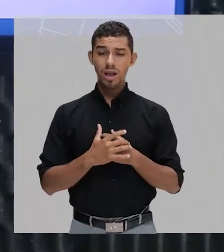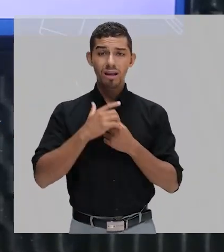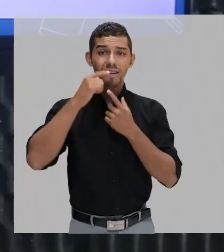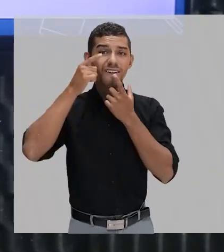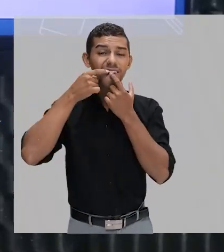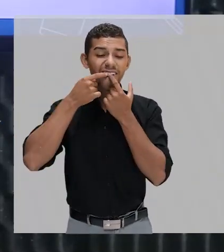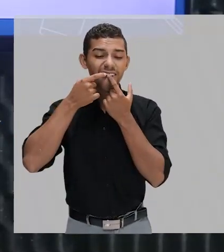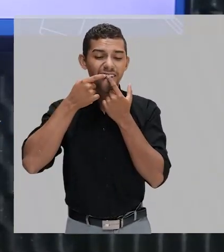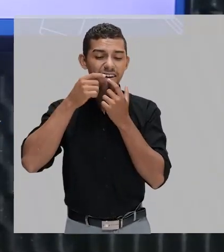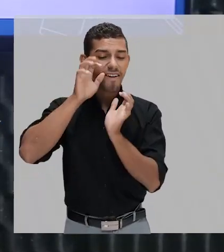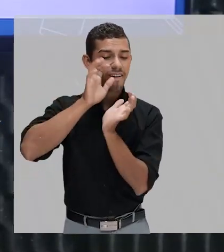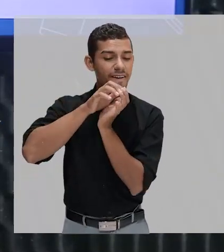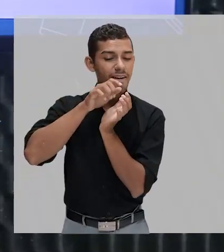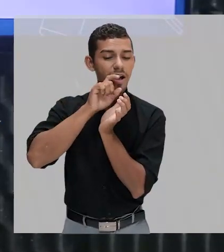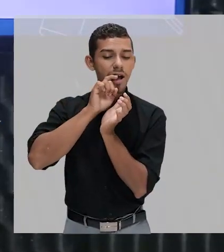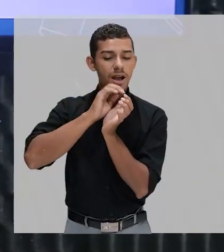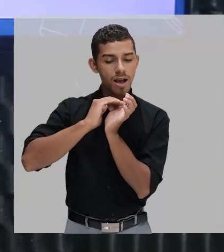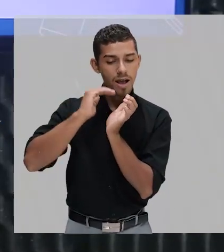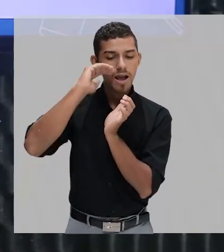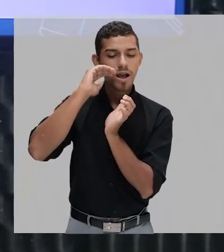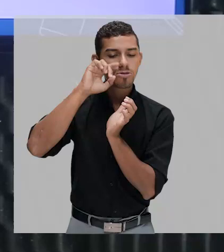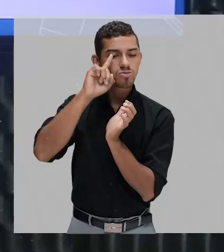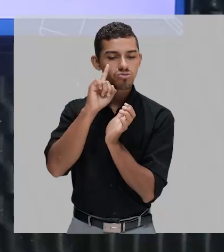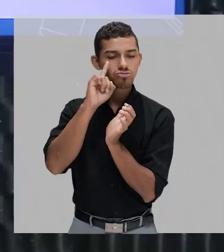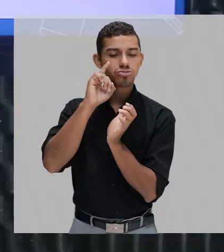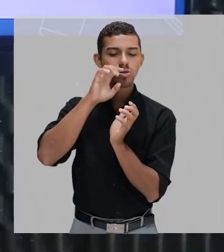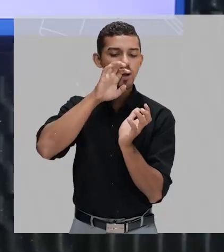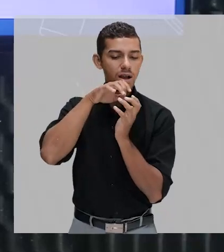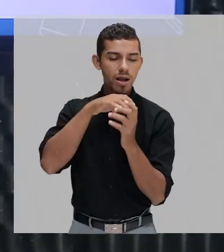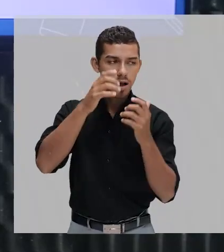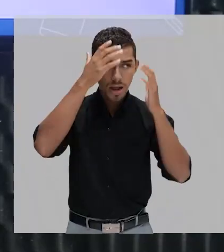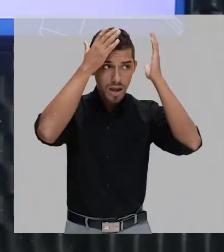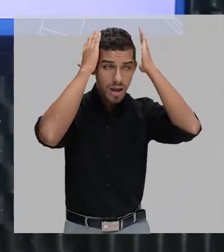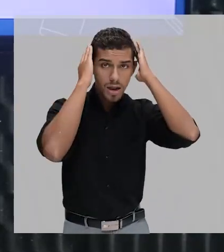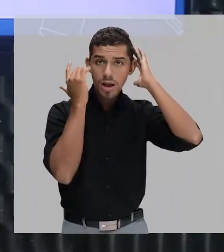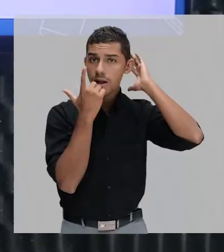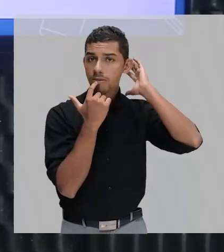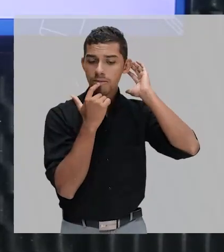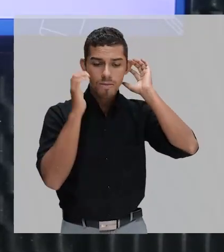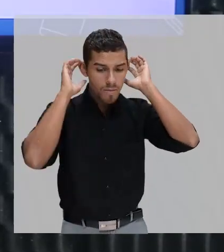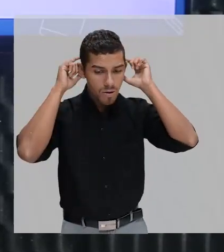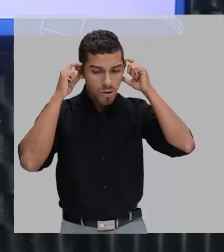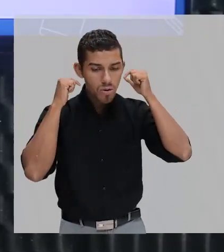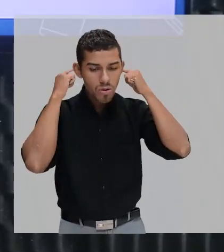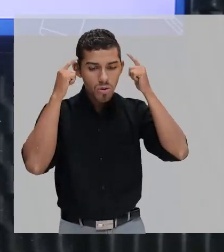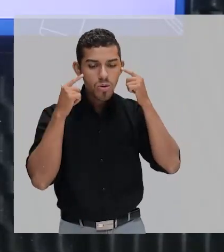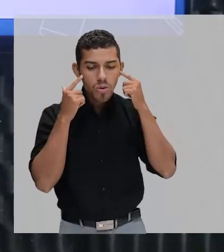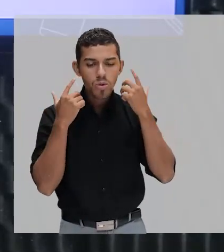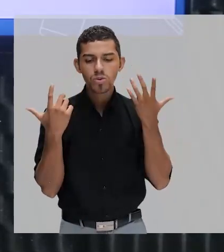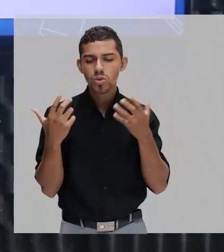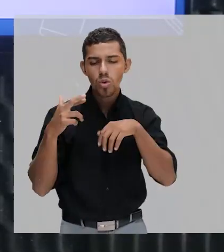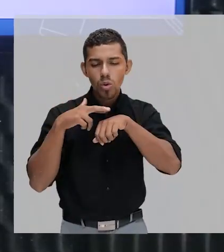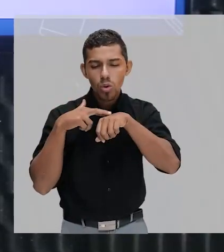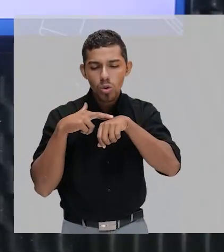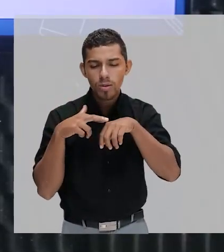frente, ao lado superior. Cabelos avermelhados, orelha roxa, fala